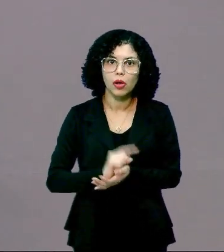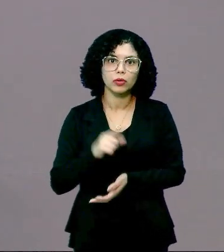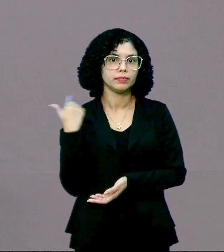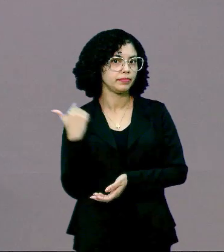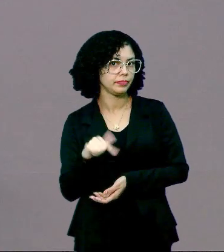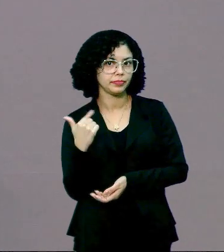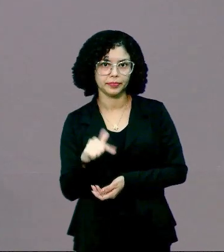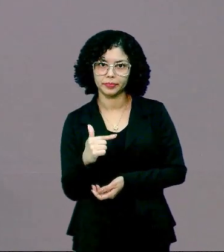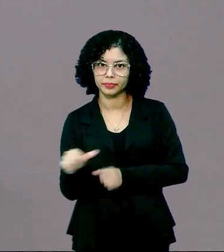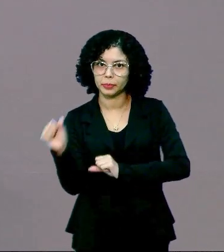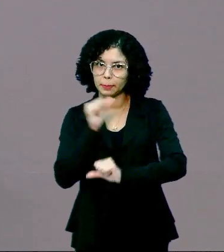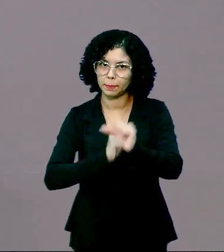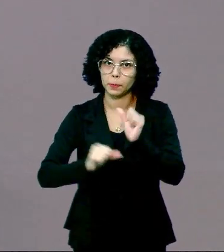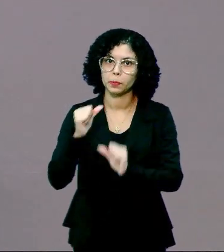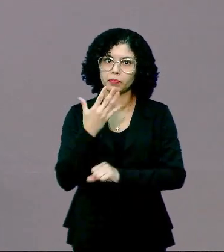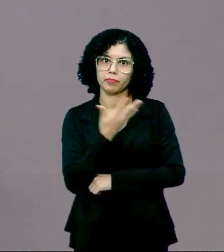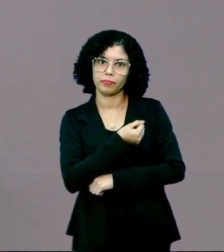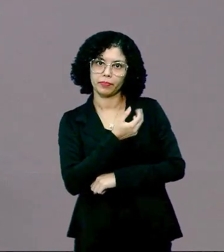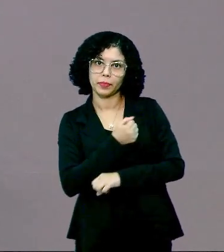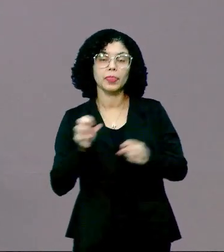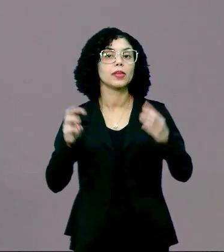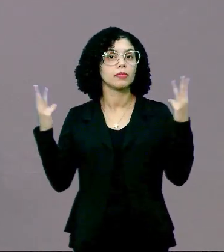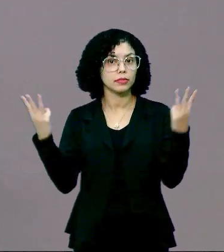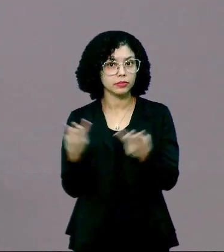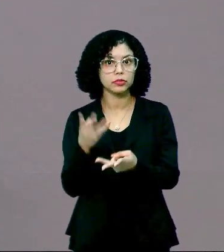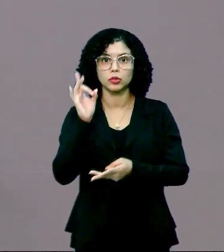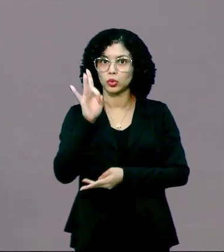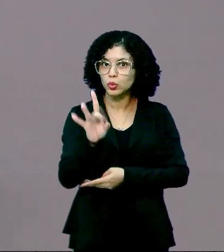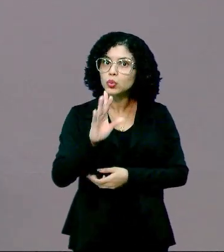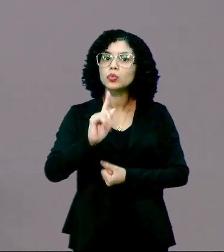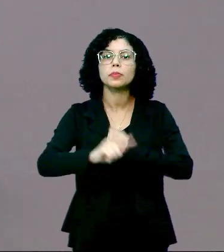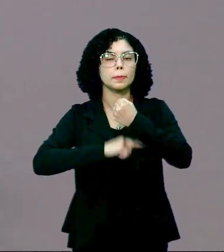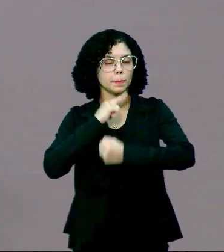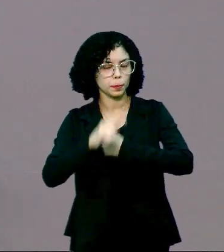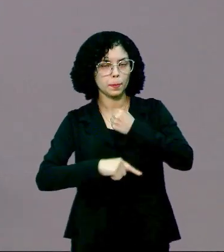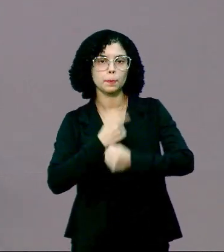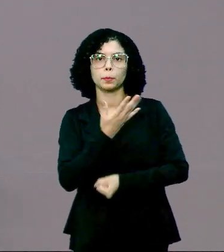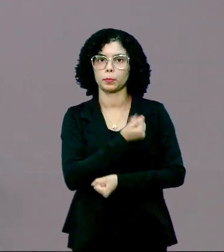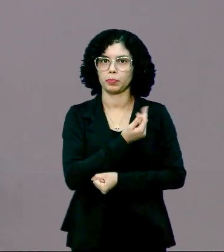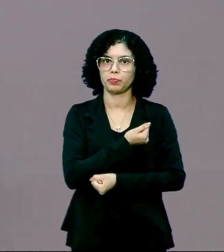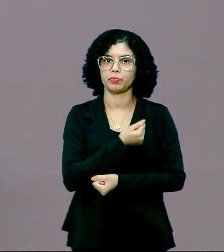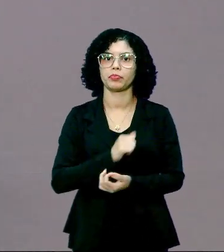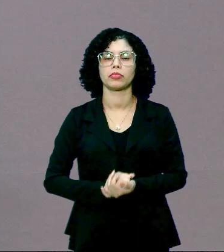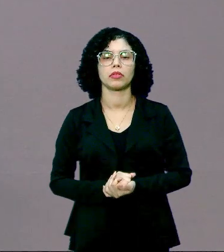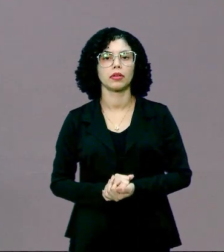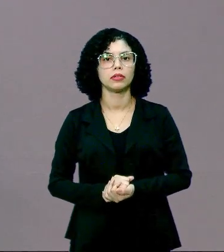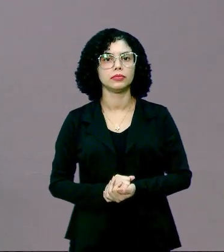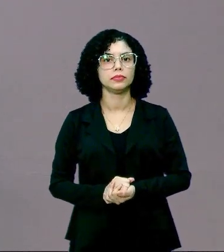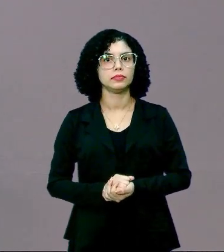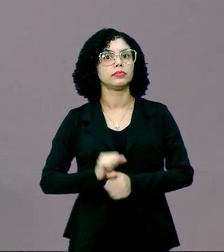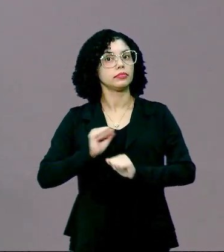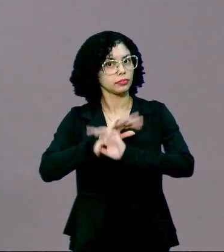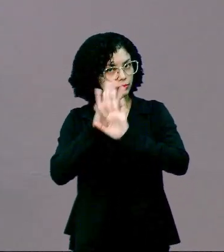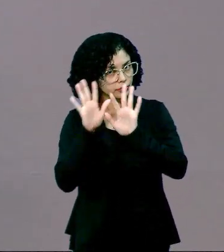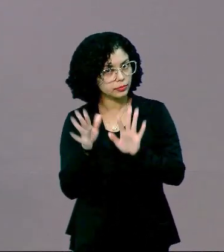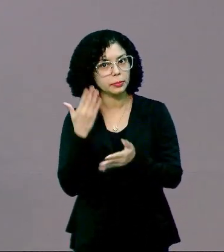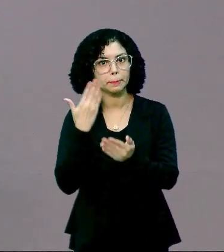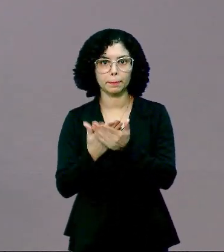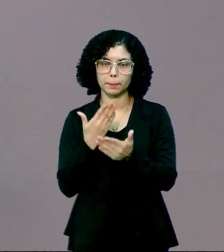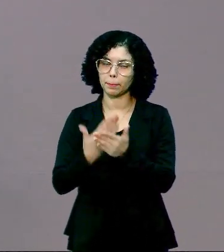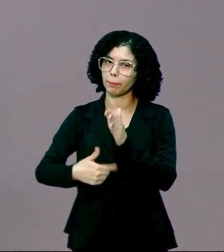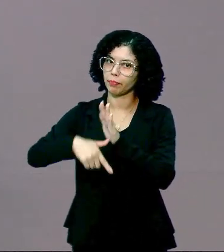não temos uma mudança no número de massa, nós temos apenas uma mudança no número atômico. Logo, nas